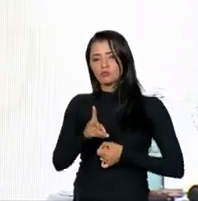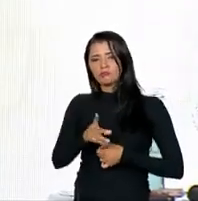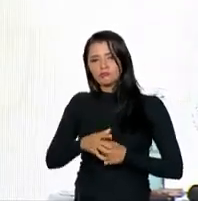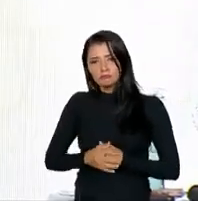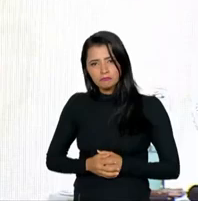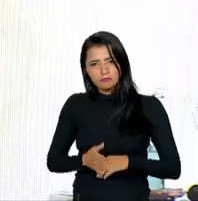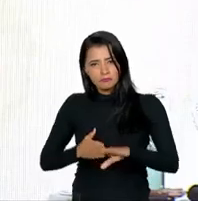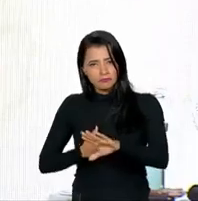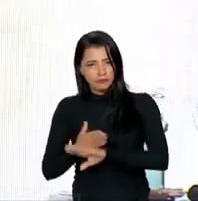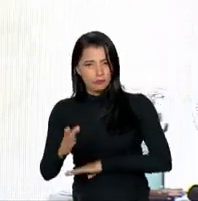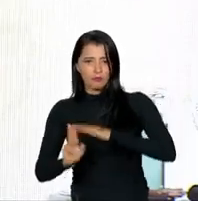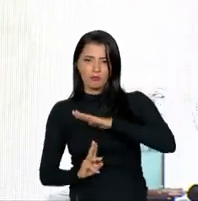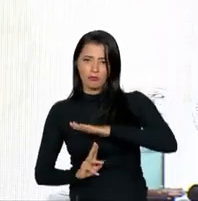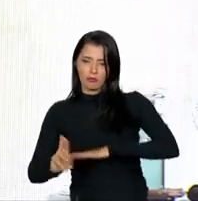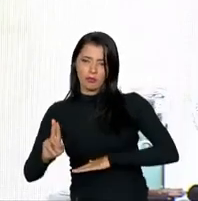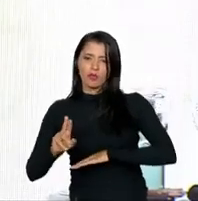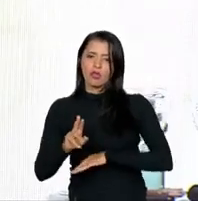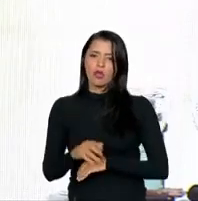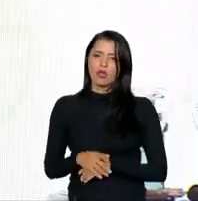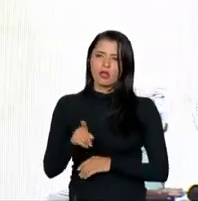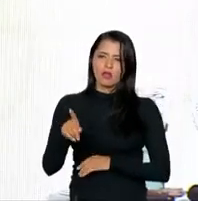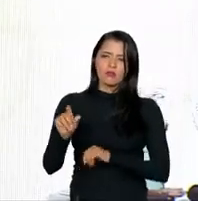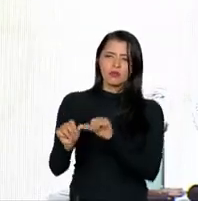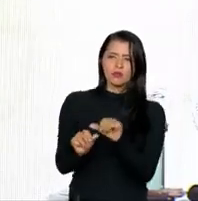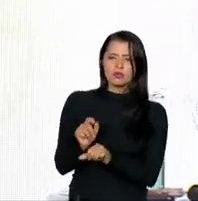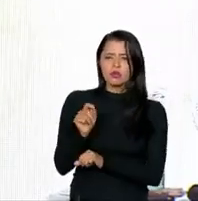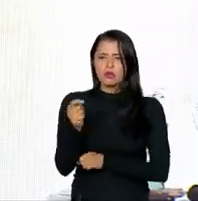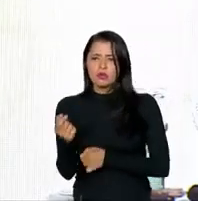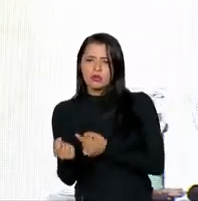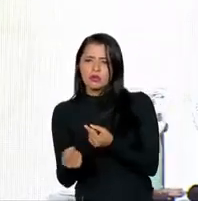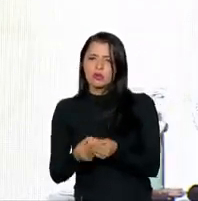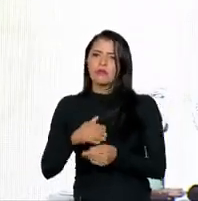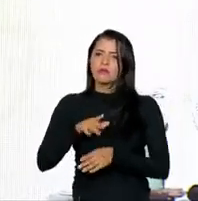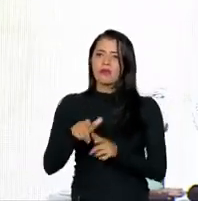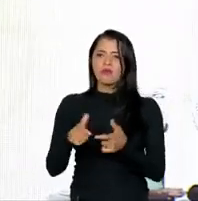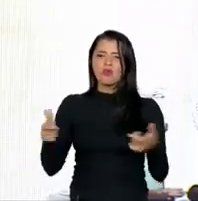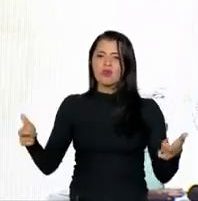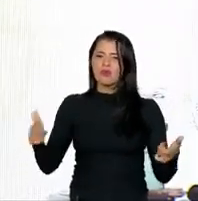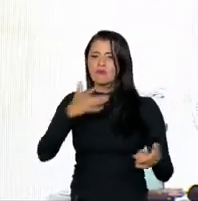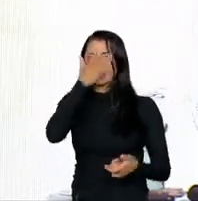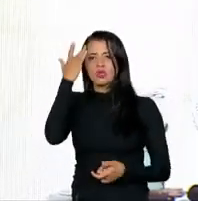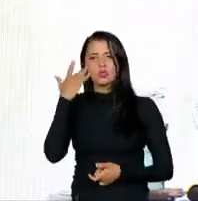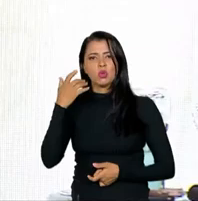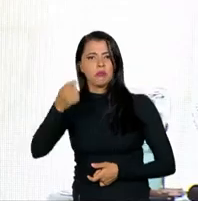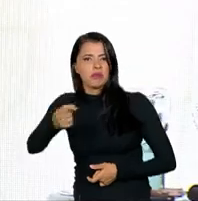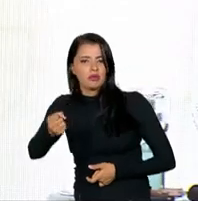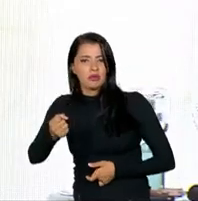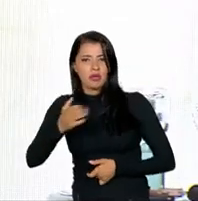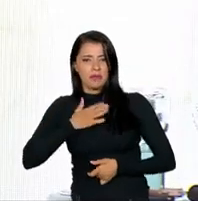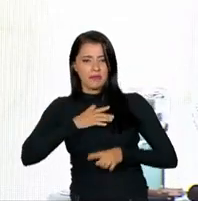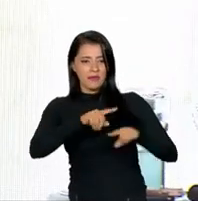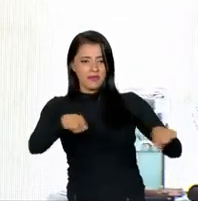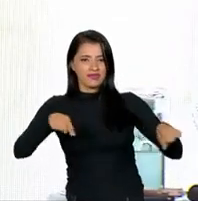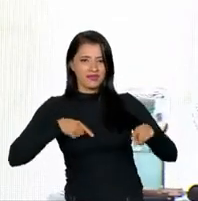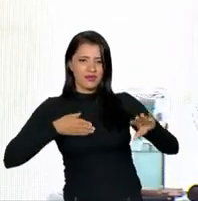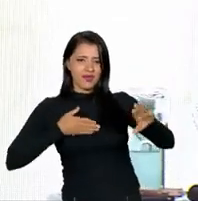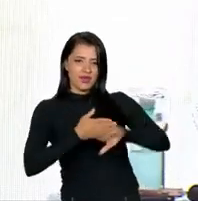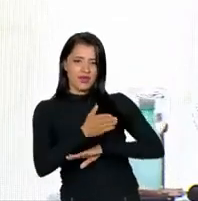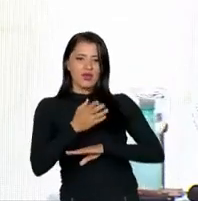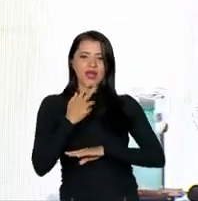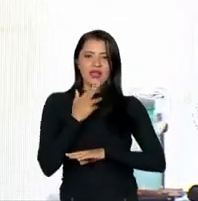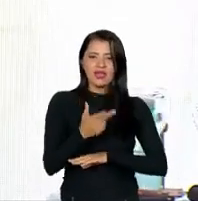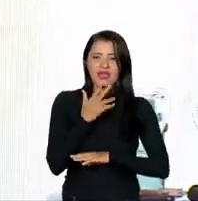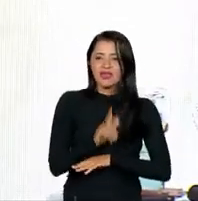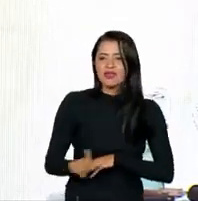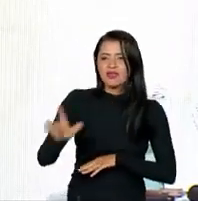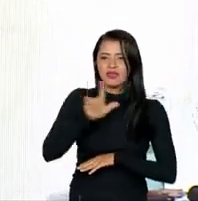universidade que, aos poucos, estava se modificando, mas que era uma universidade extremamente branca. Na minha sala, né, eu entro para fazer inglês e literaturas e